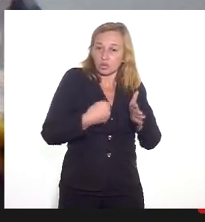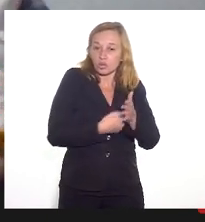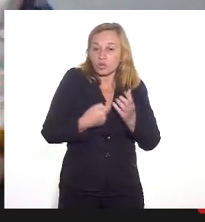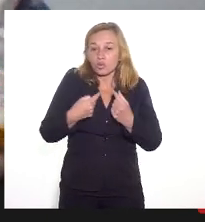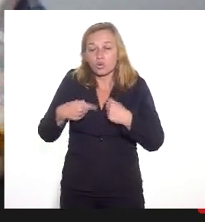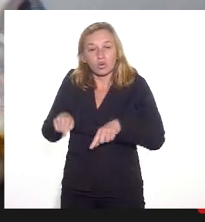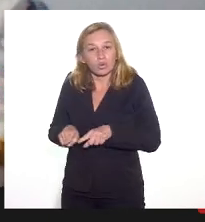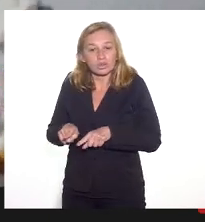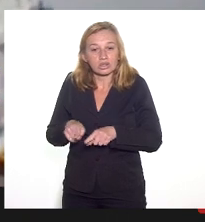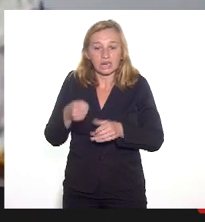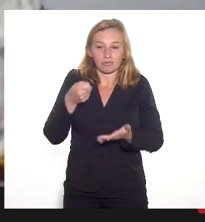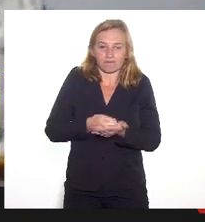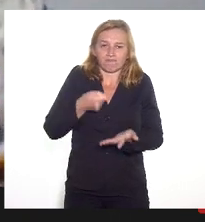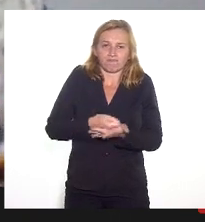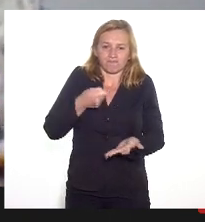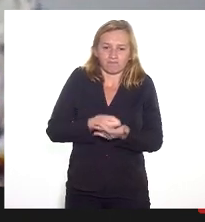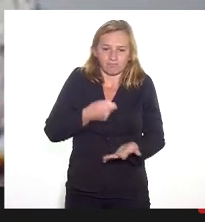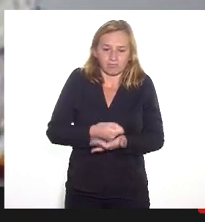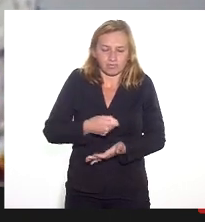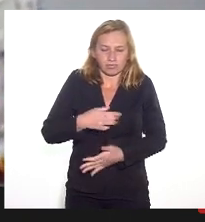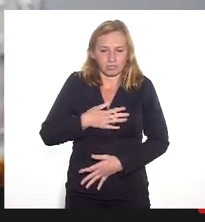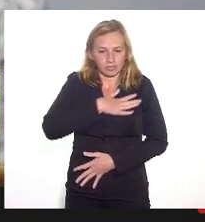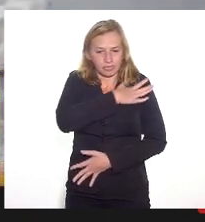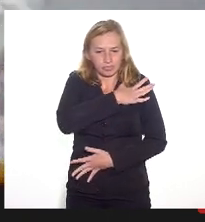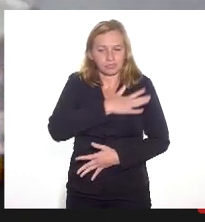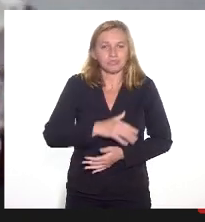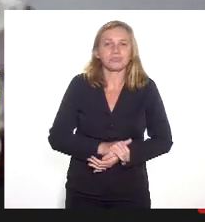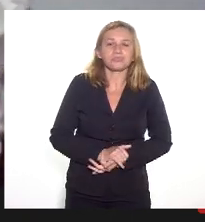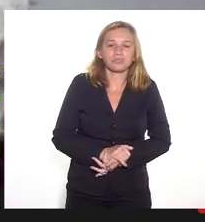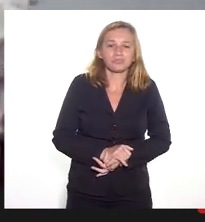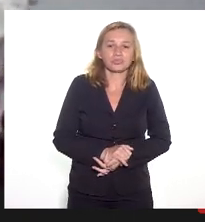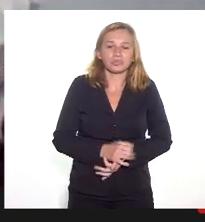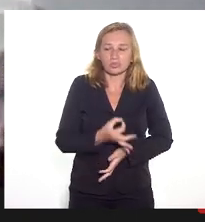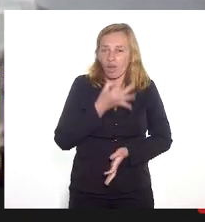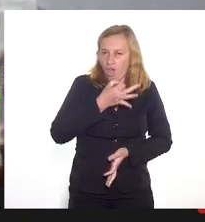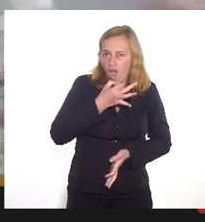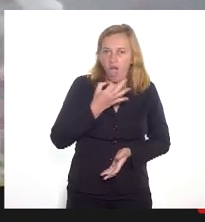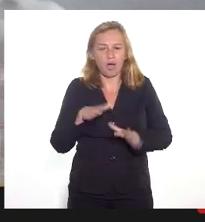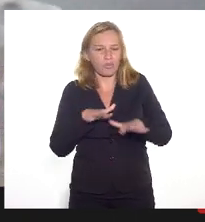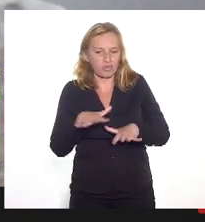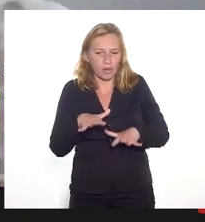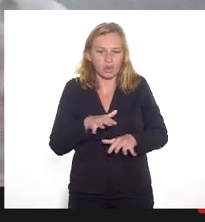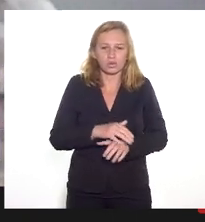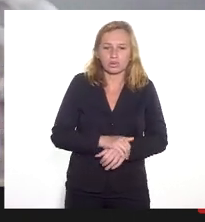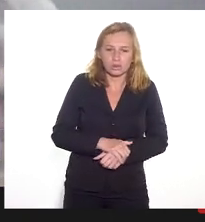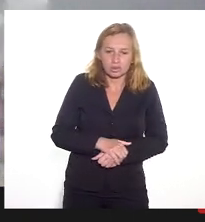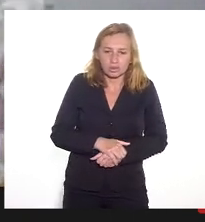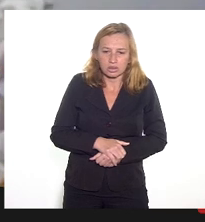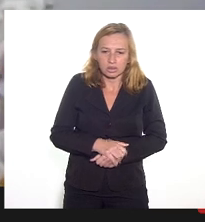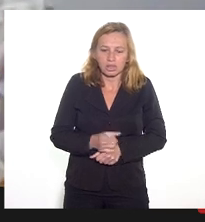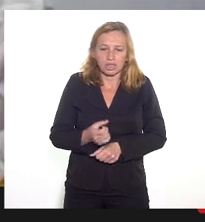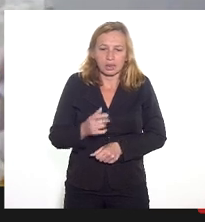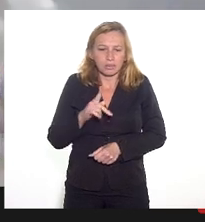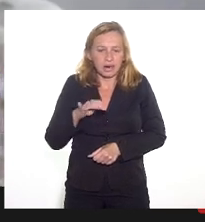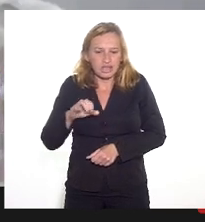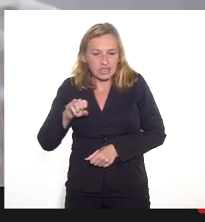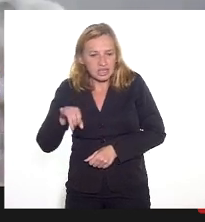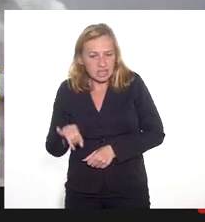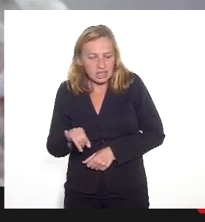a ditadura militar, com os veículos alternativos, Opinião, Movimento, Ex, Pasquim, e